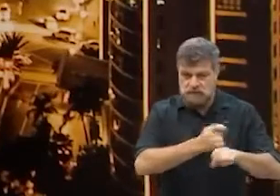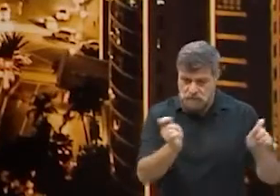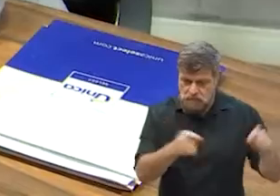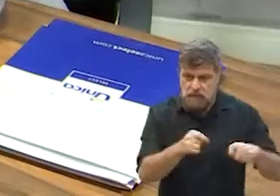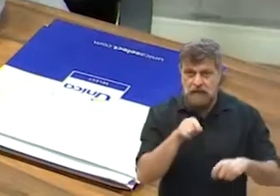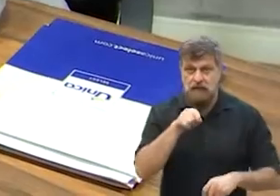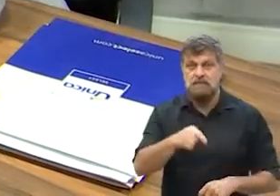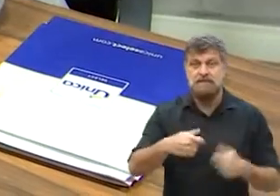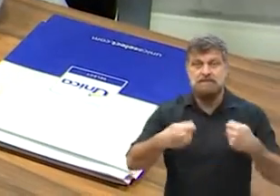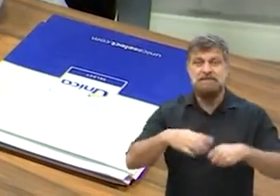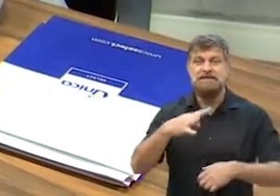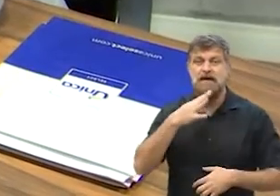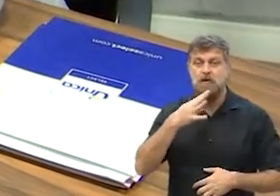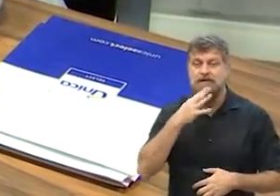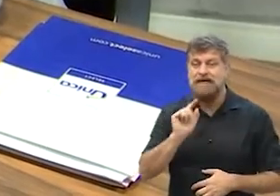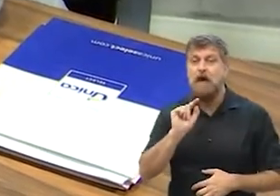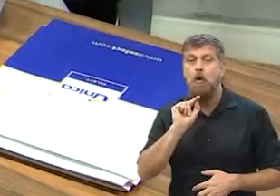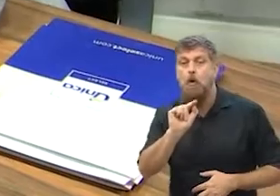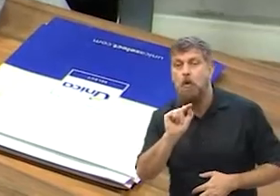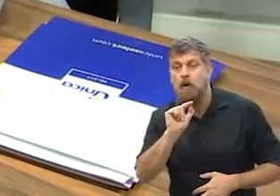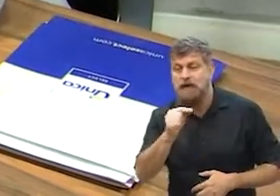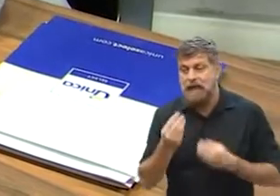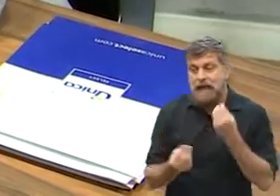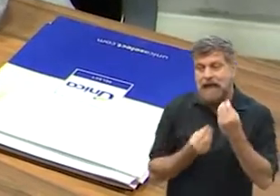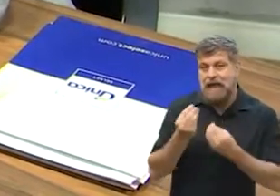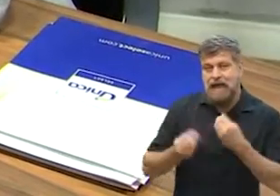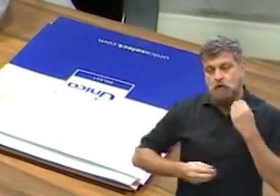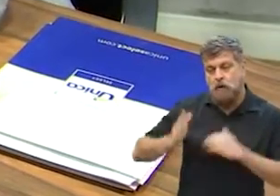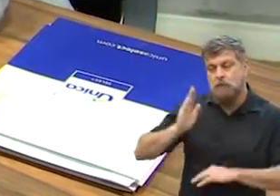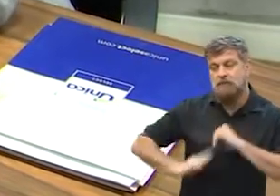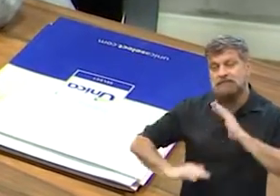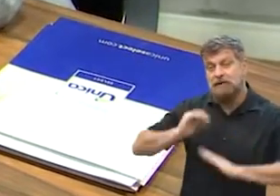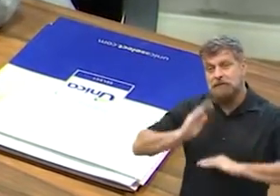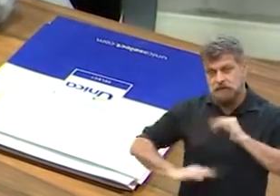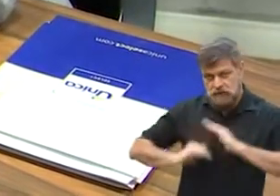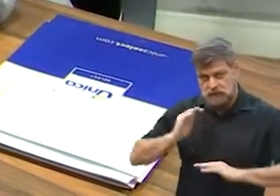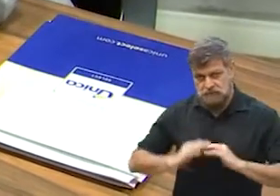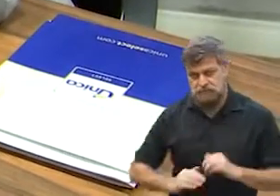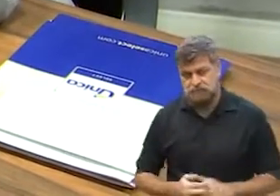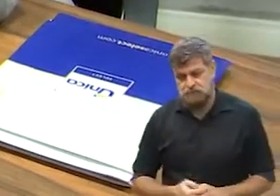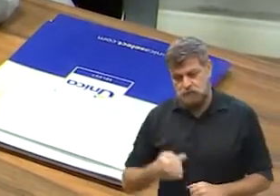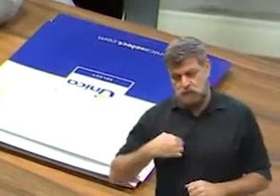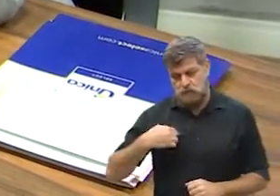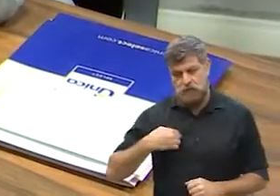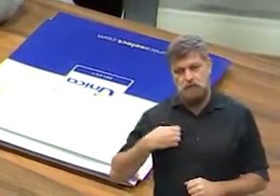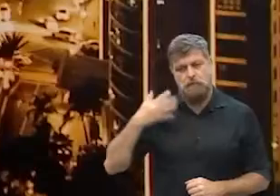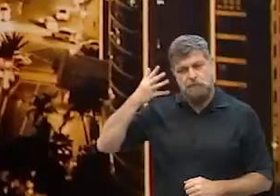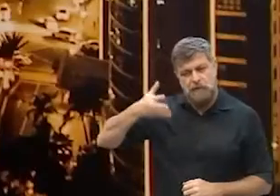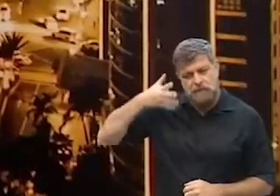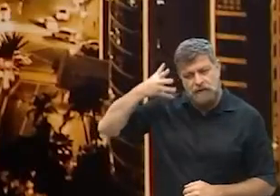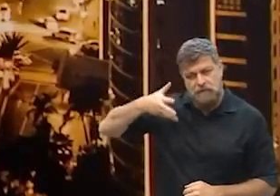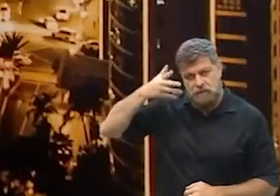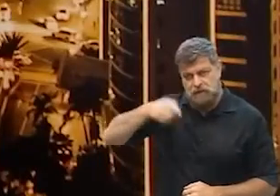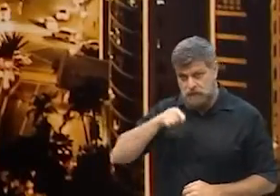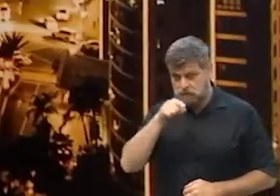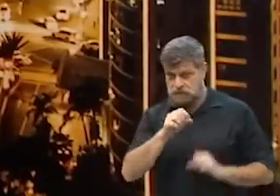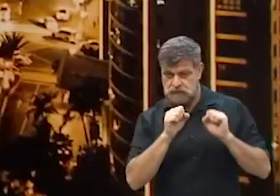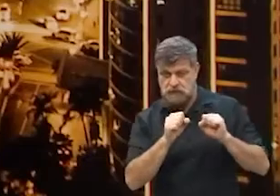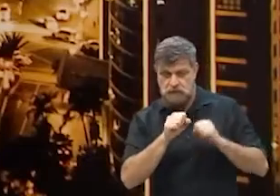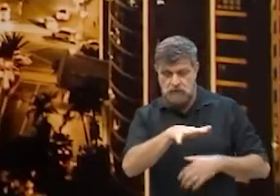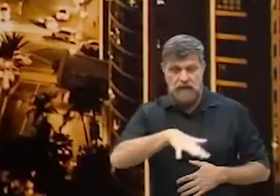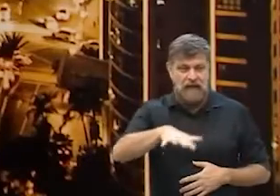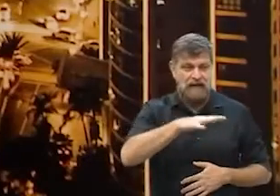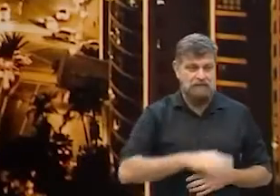você conhecer o produto e como que você quer atuar. Então, como eu falei do início, você pode atuar